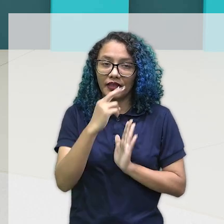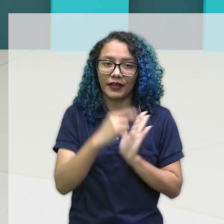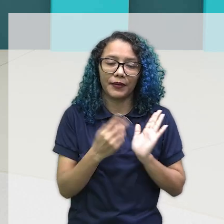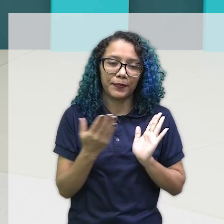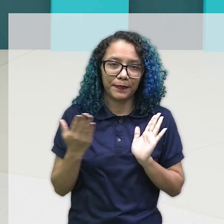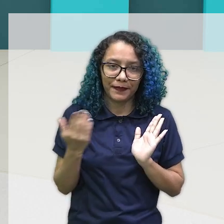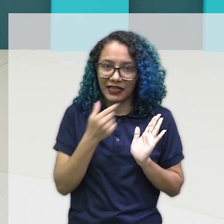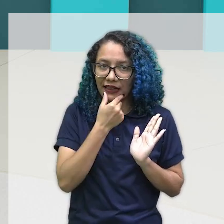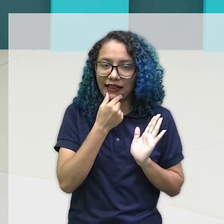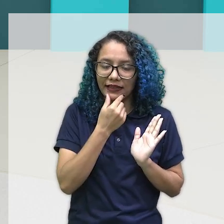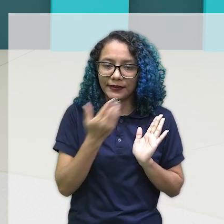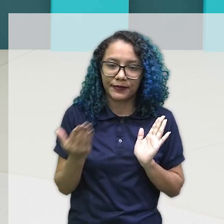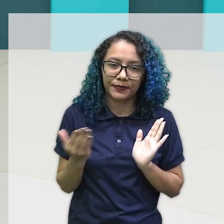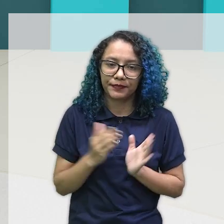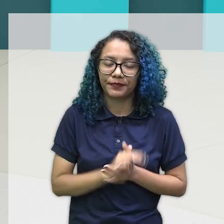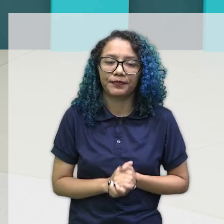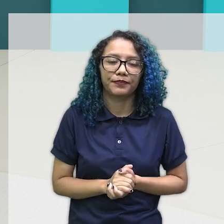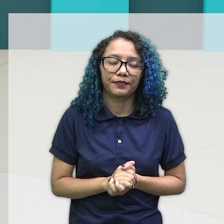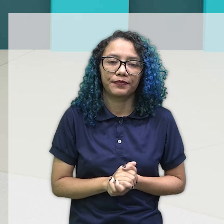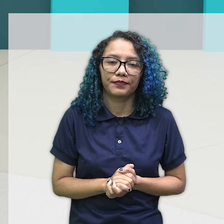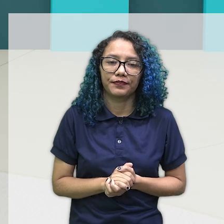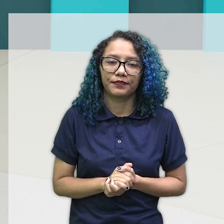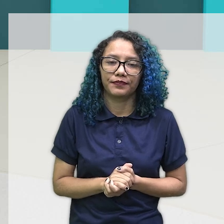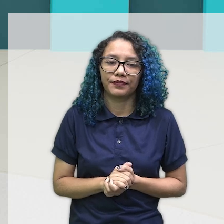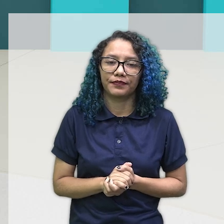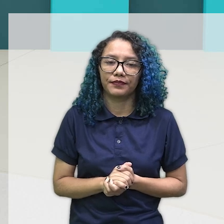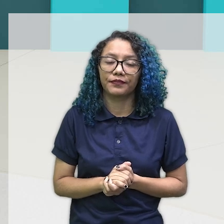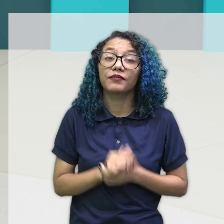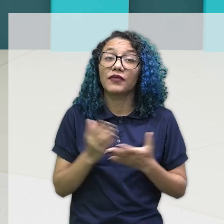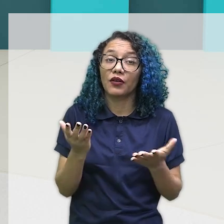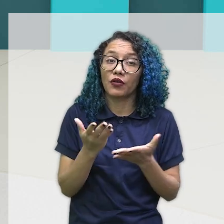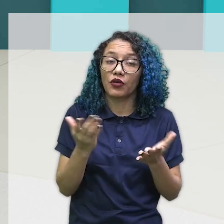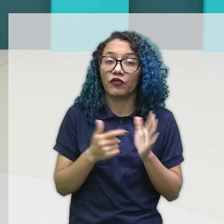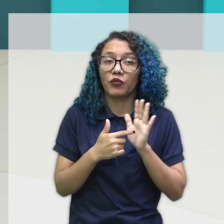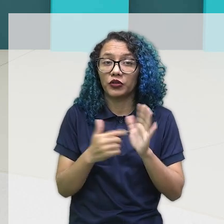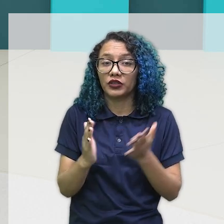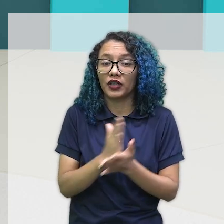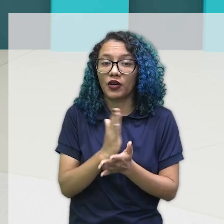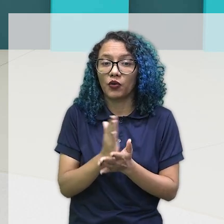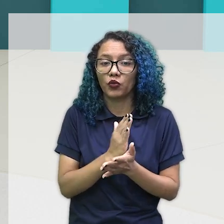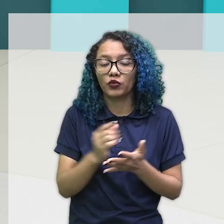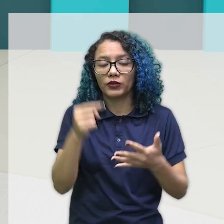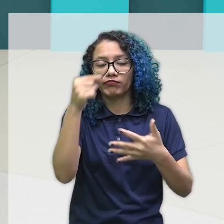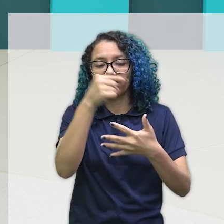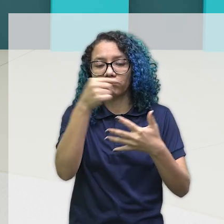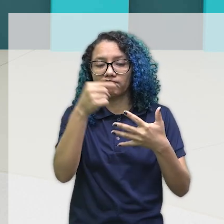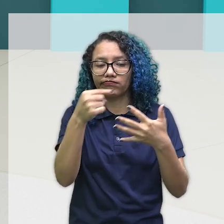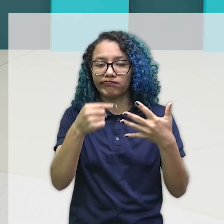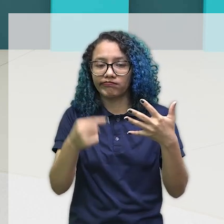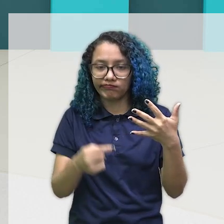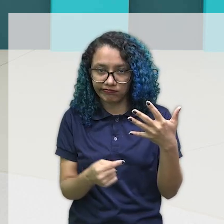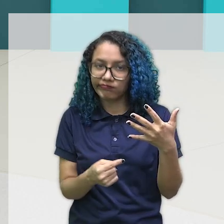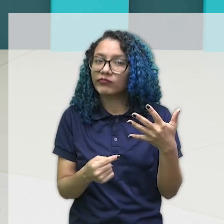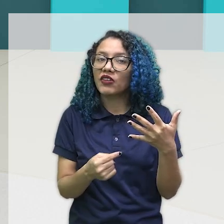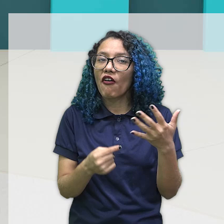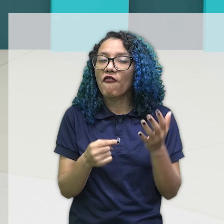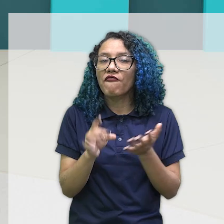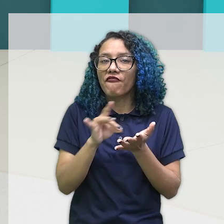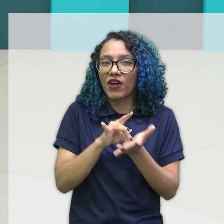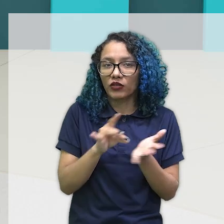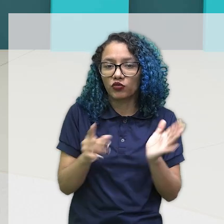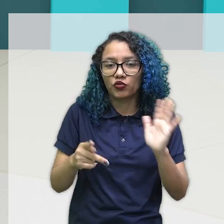temos aqui alguns fatos sobre o Festival de Parintins, esse festival que é